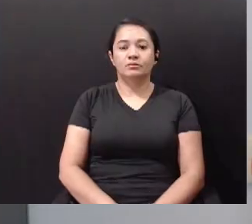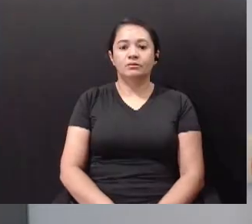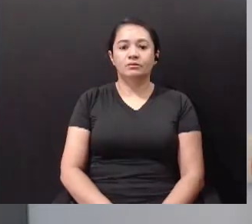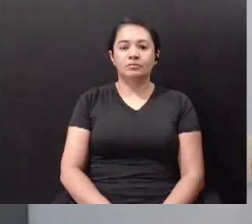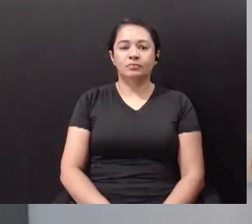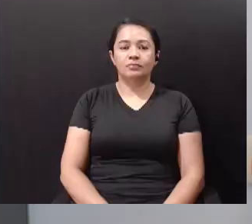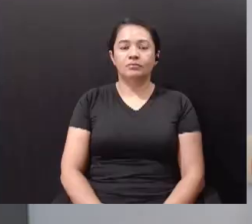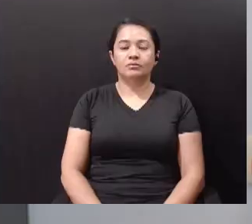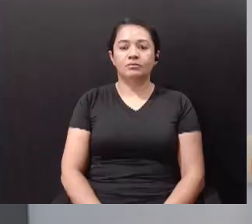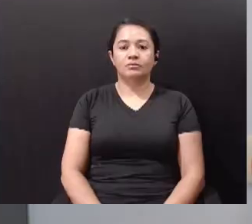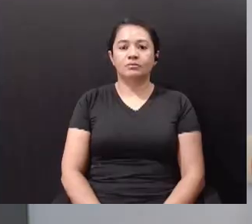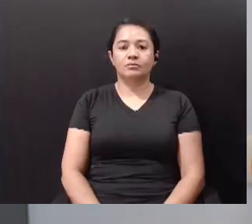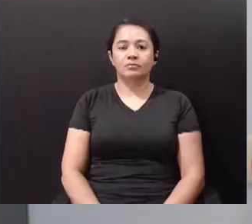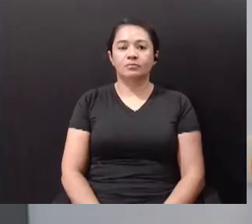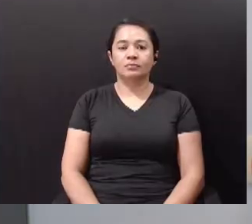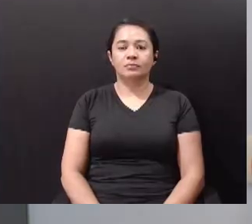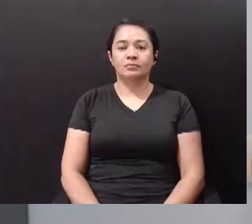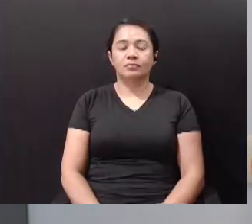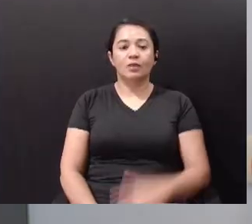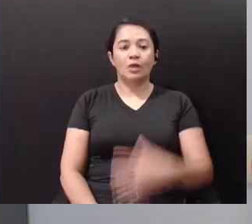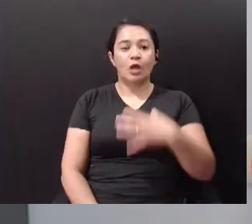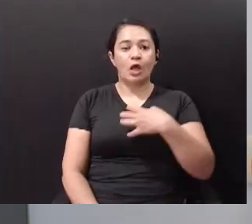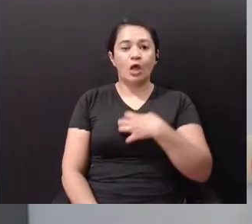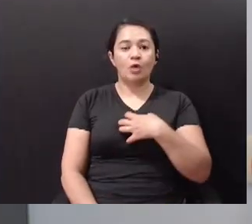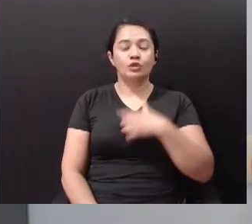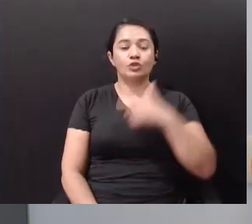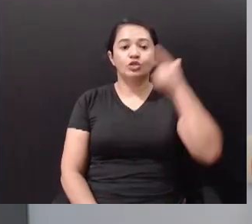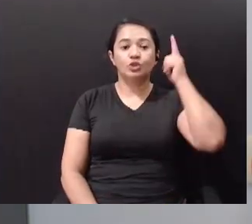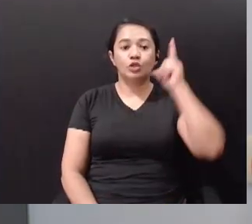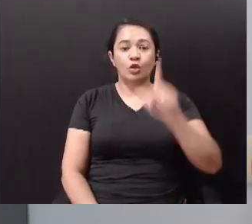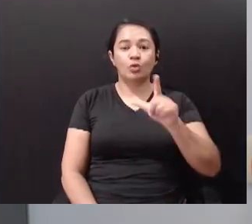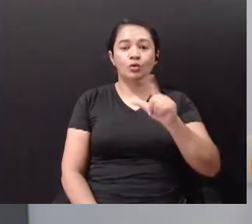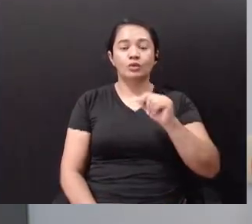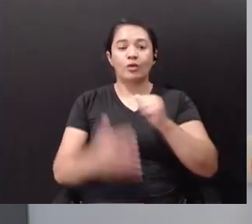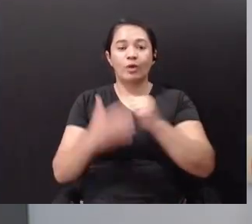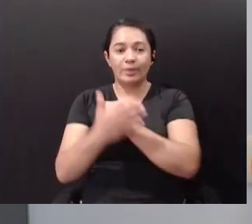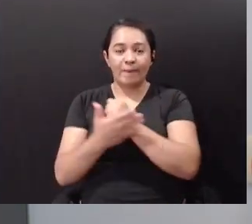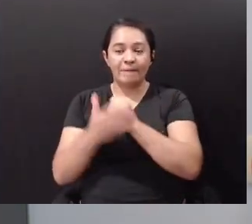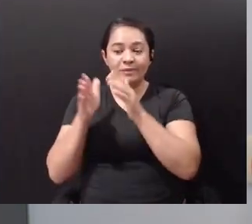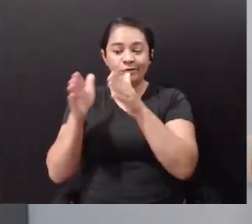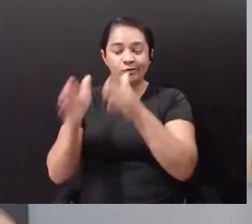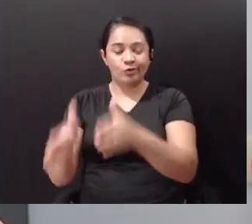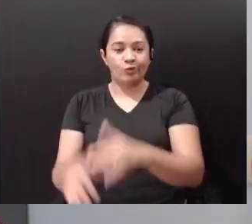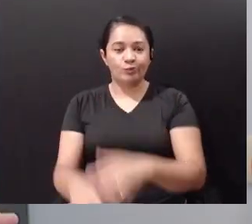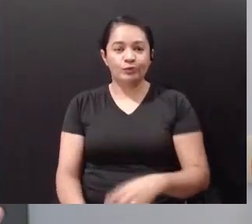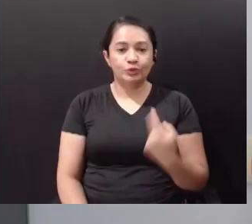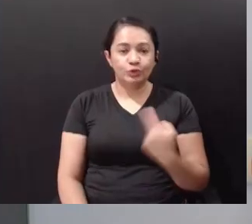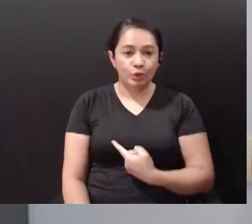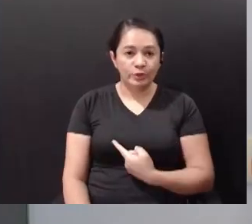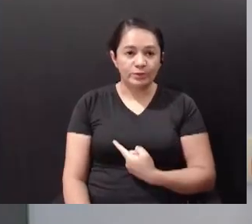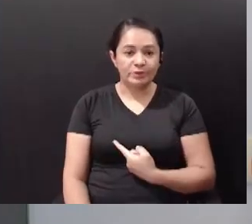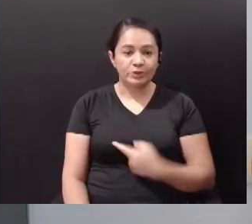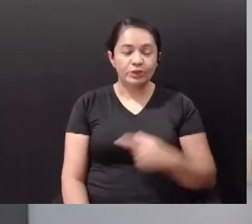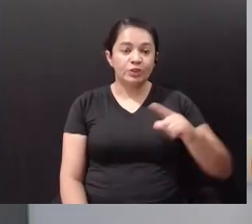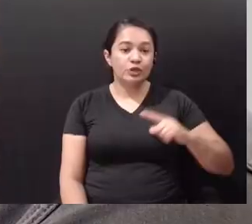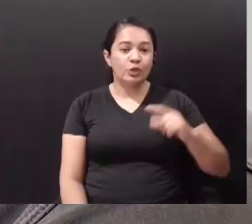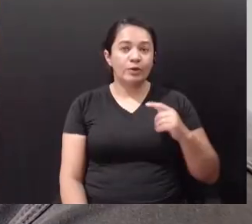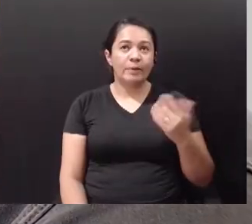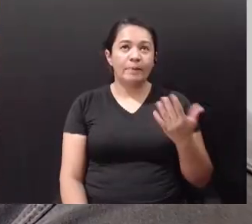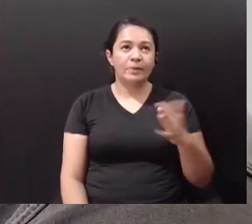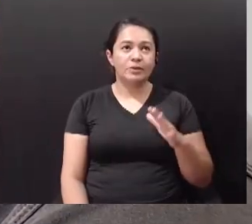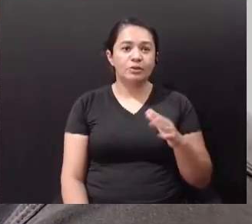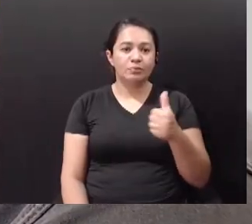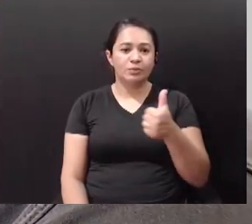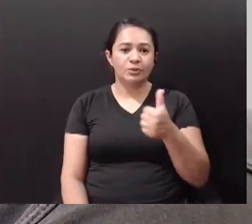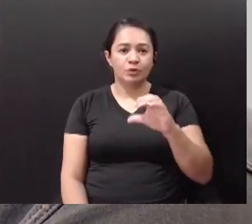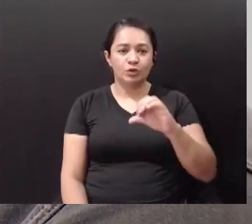Era uma forma de conseguir também chegar na base. Então, o que acontece? A gente tem, a partir mais ou menos da década de 30,